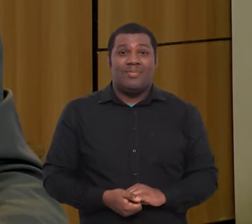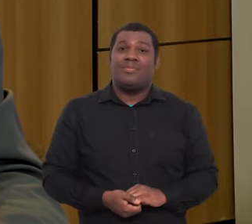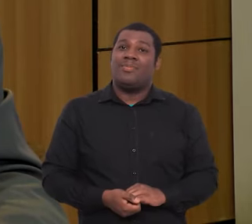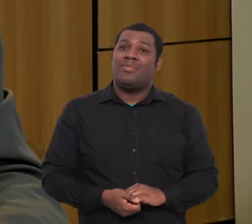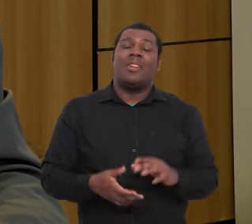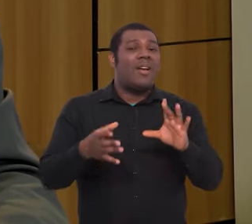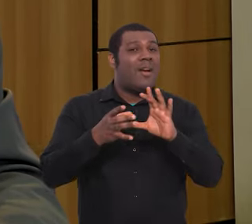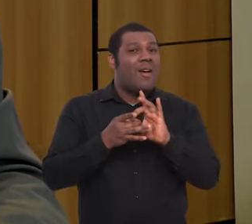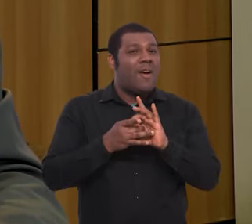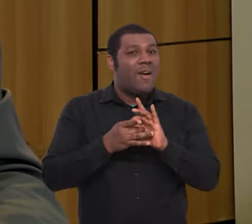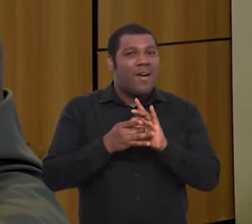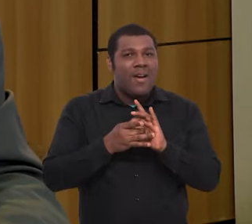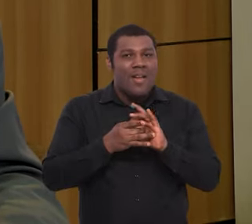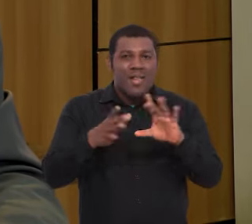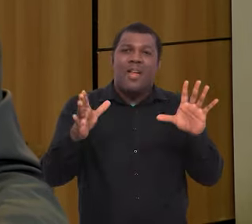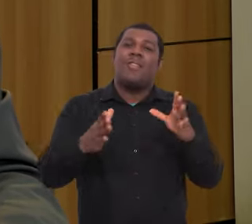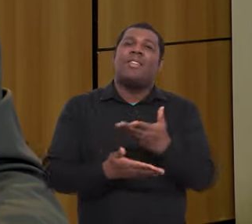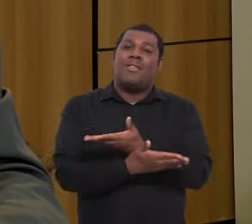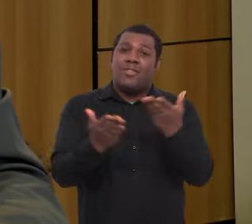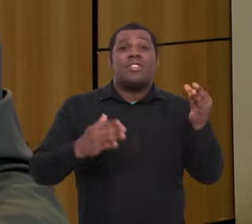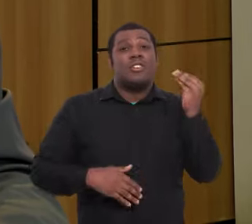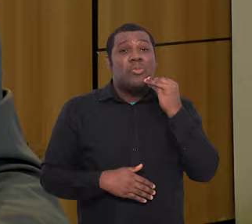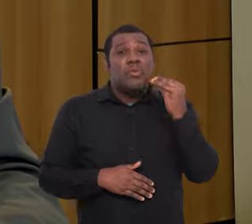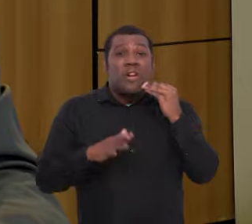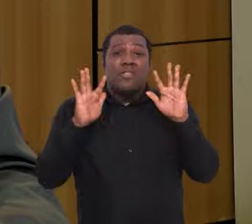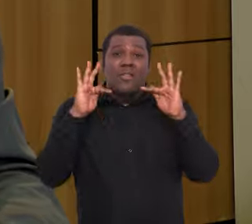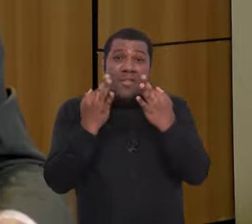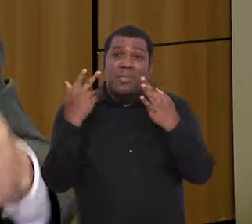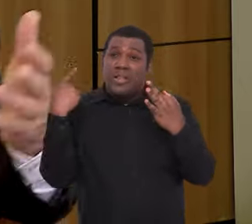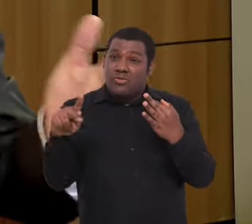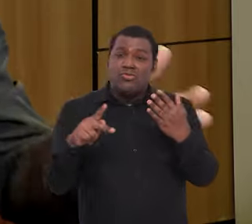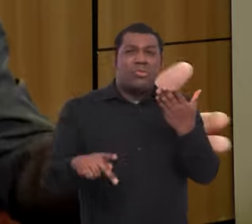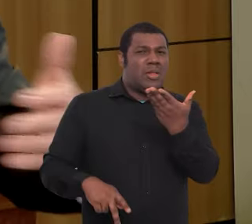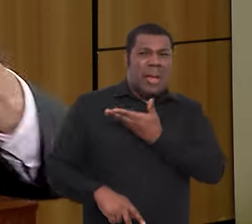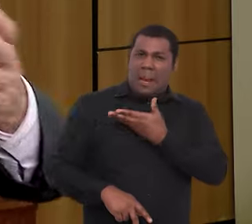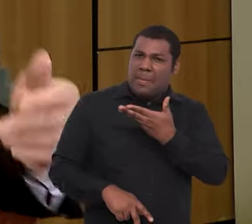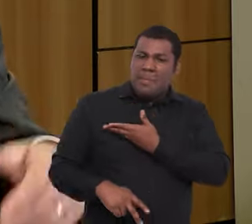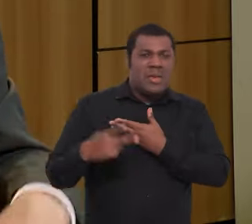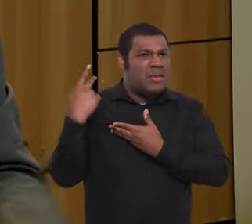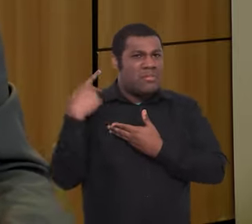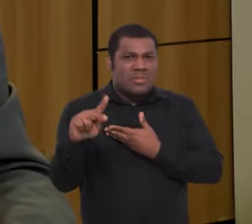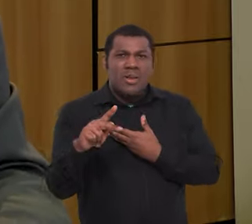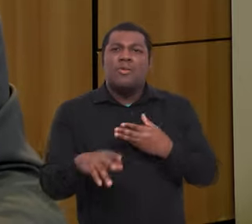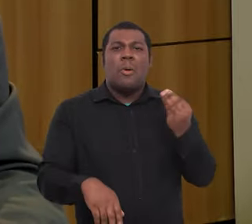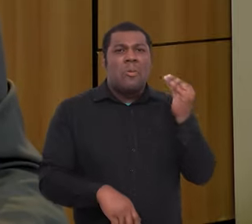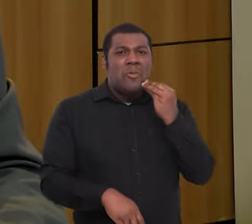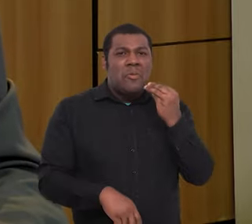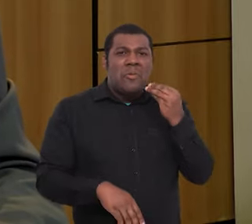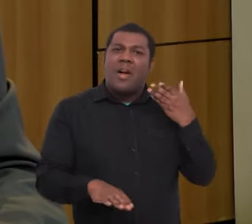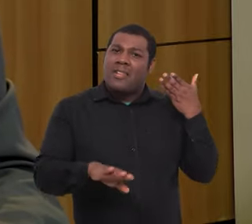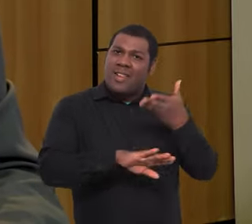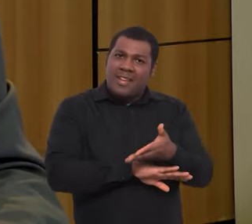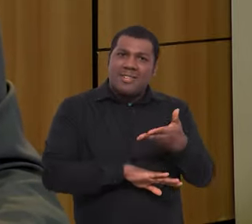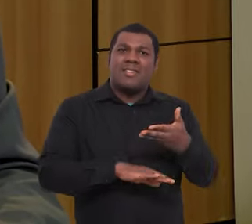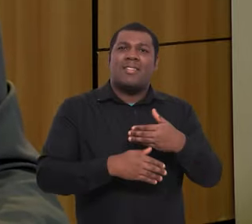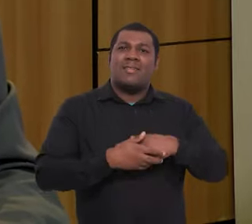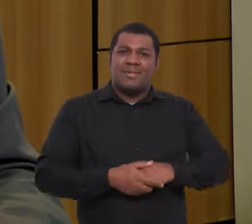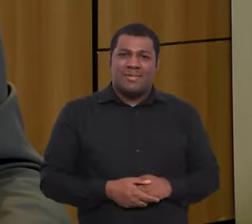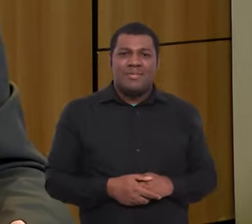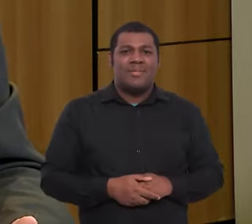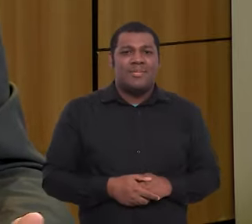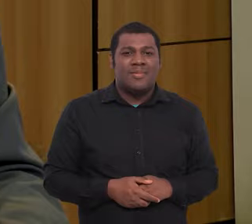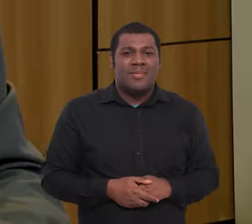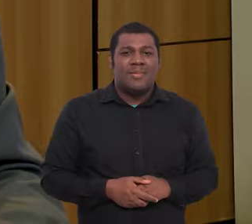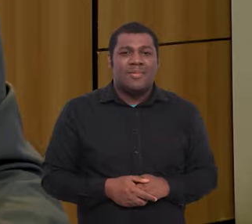estamos inteiramente à disposição para criar essa oportunidade a você a sua família teus amigos teus colegas enfim e quem quiser eventualmente